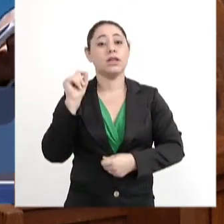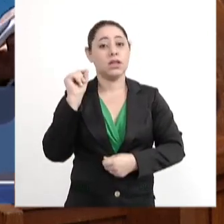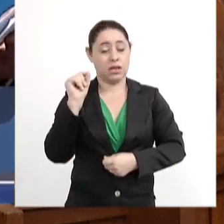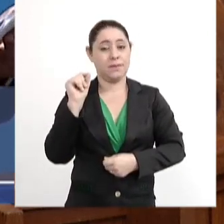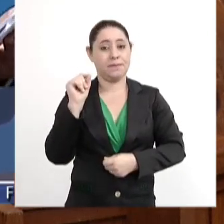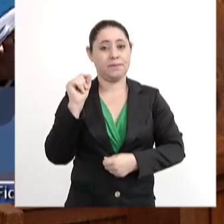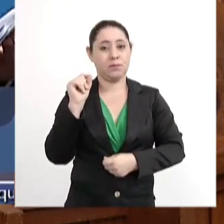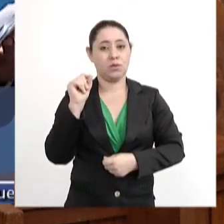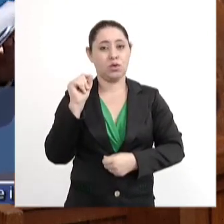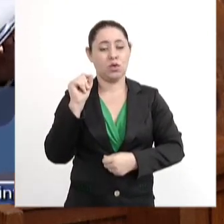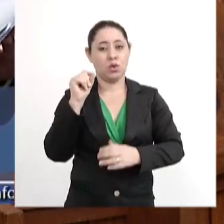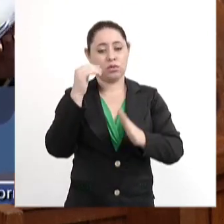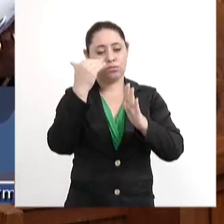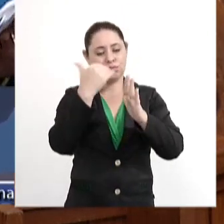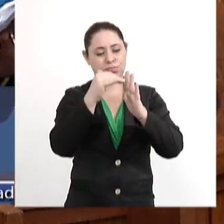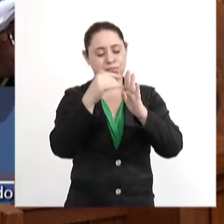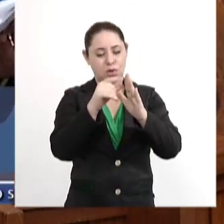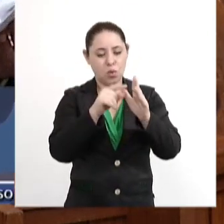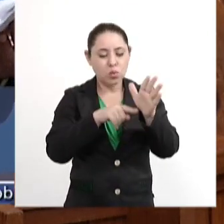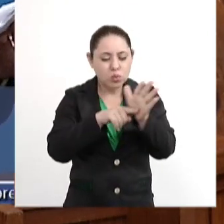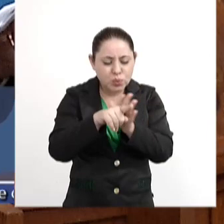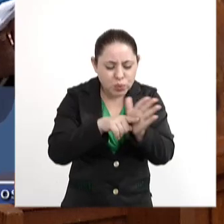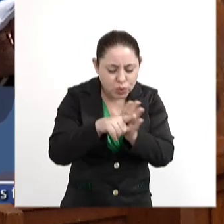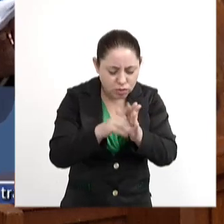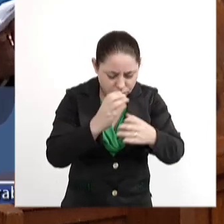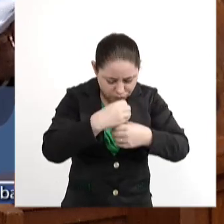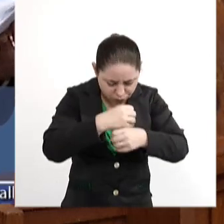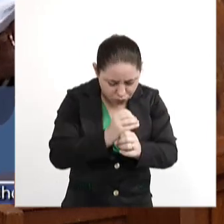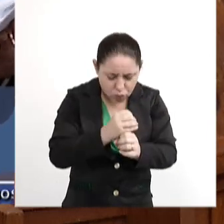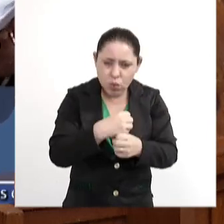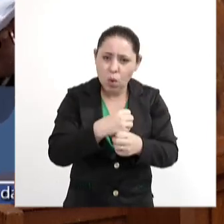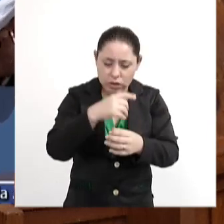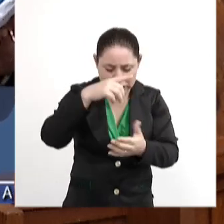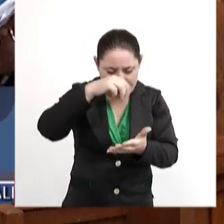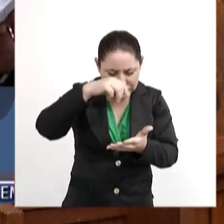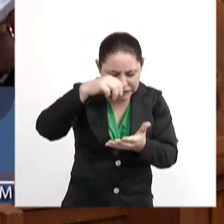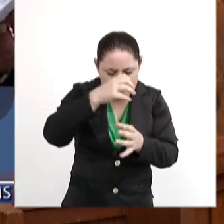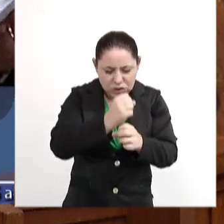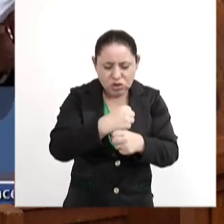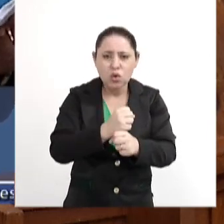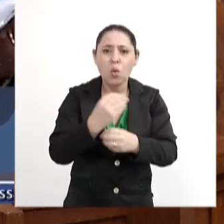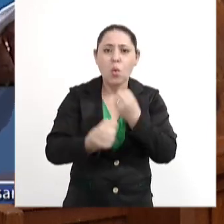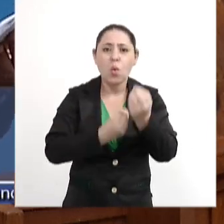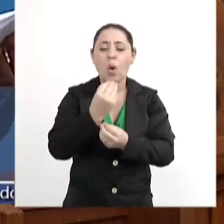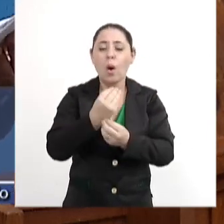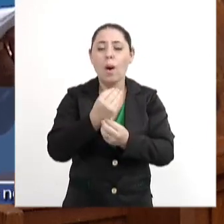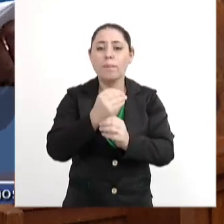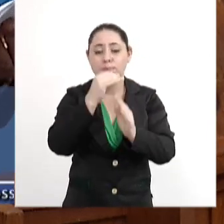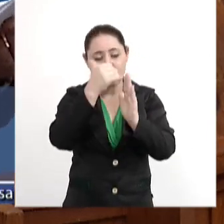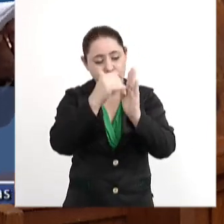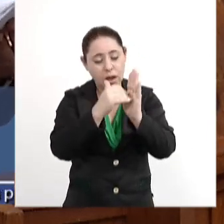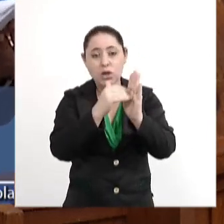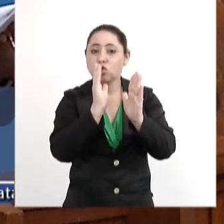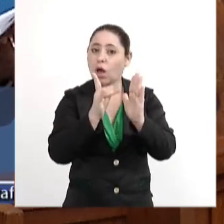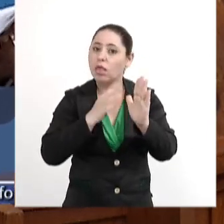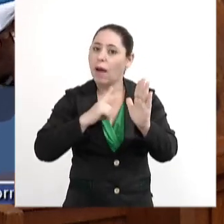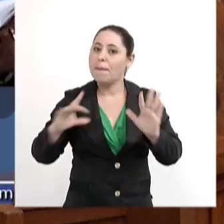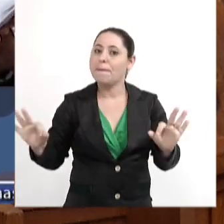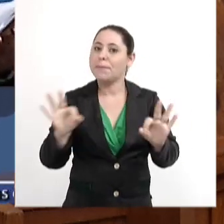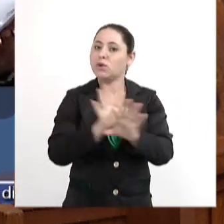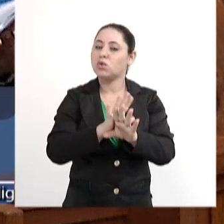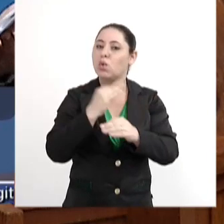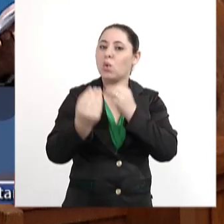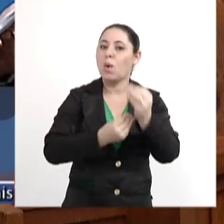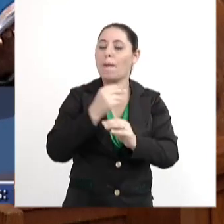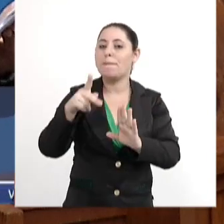que os tipos de provas laboratoriais a serem executadas, bem como os reagentes e as técnicas utilizadas, serão definidas